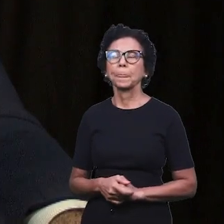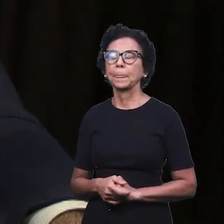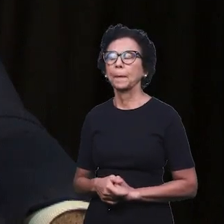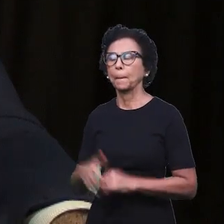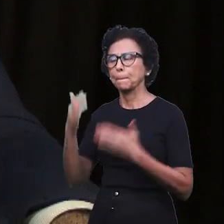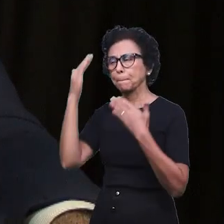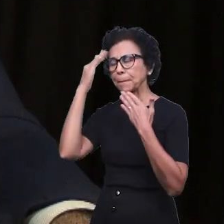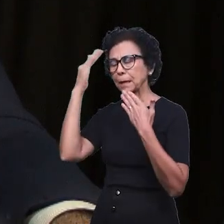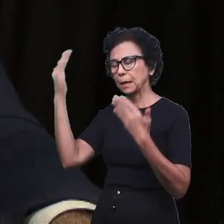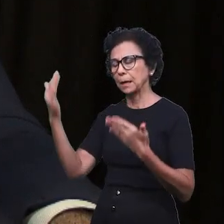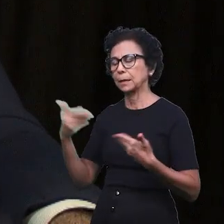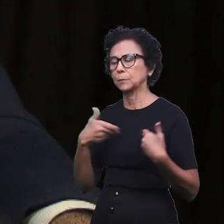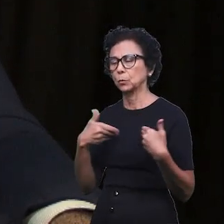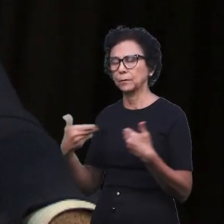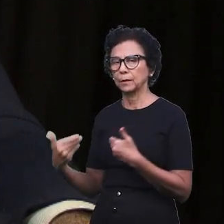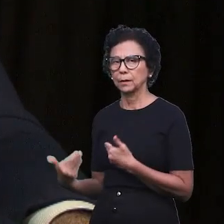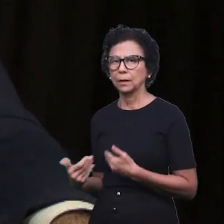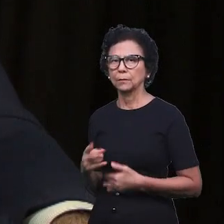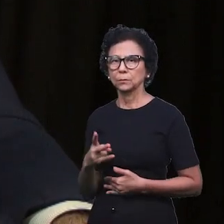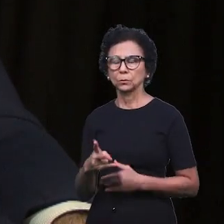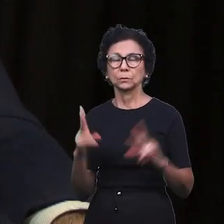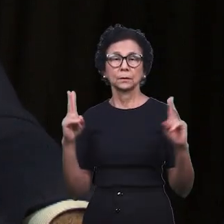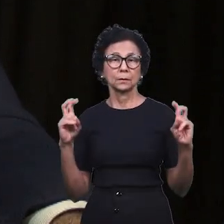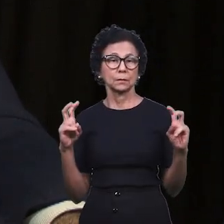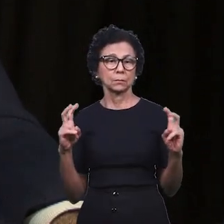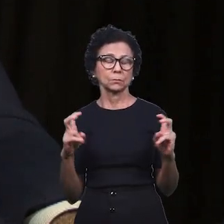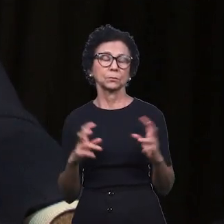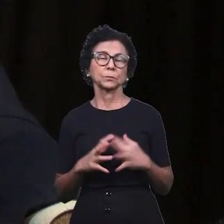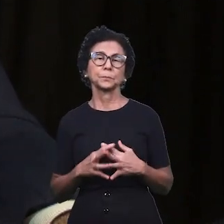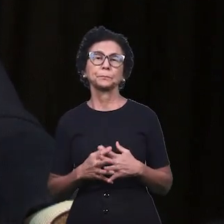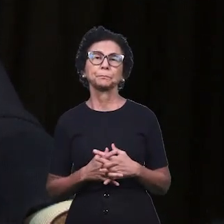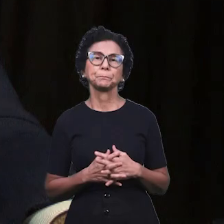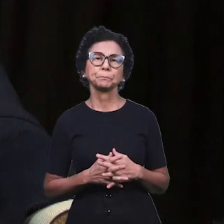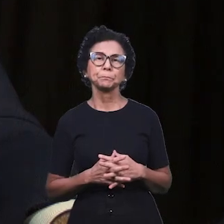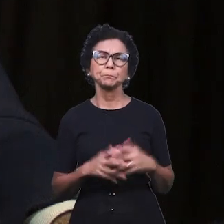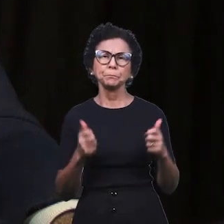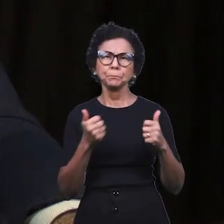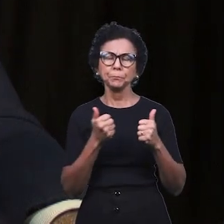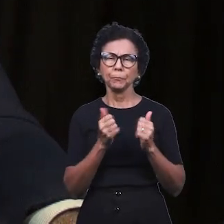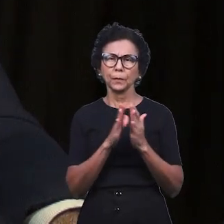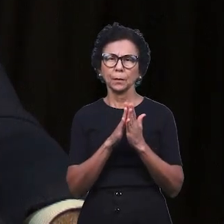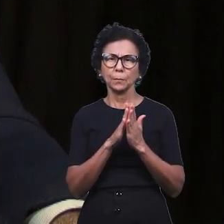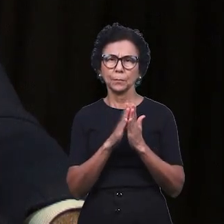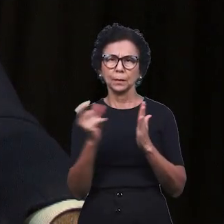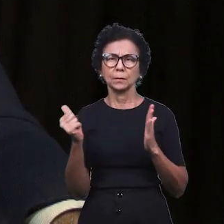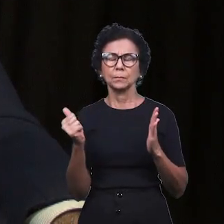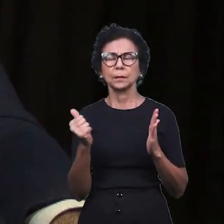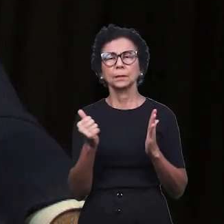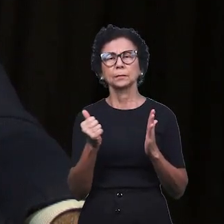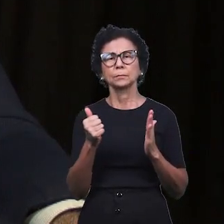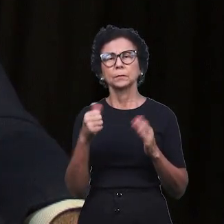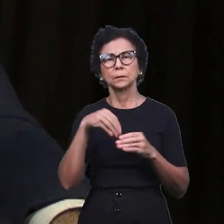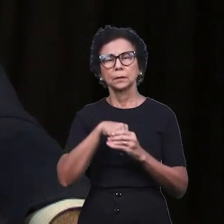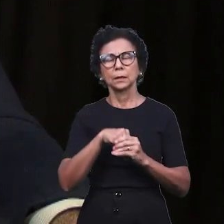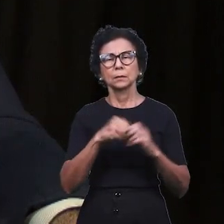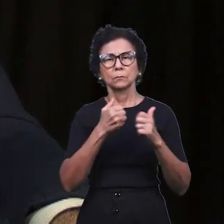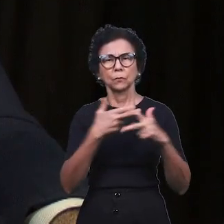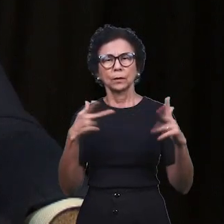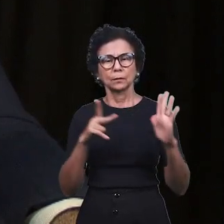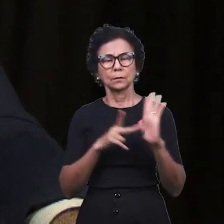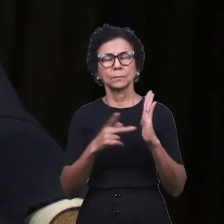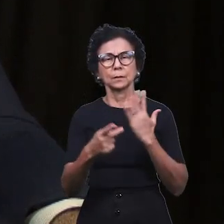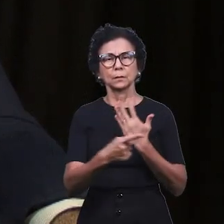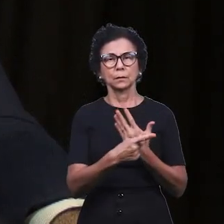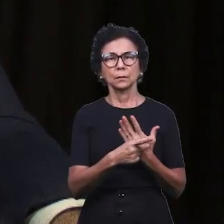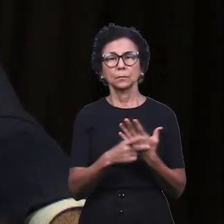dar continuidade a esse assunto, O programa As Parábolas da Bíblia, onde neste momento estamos fazendo